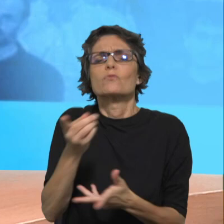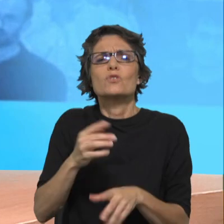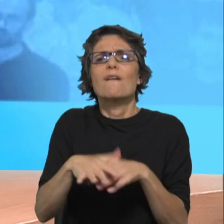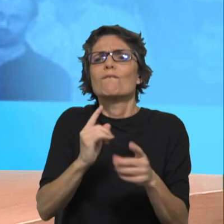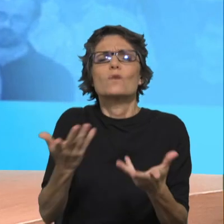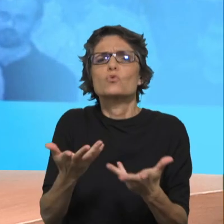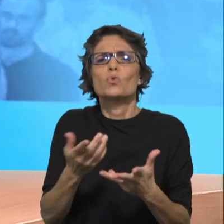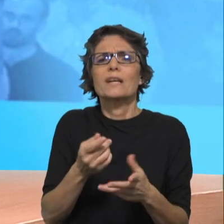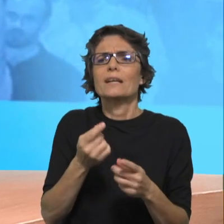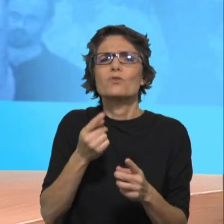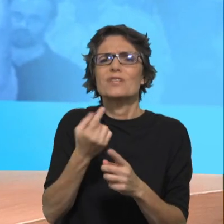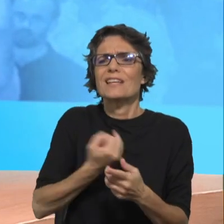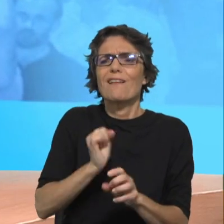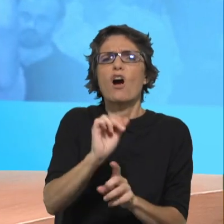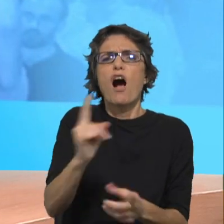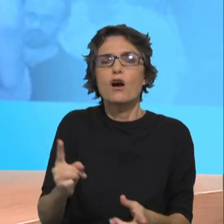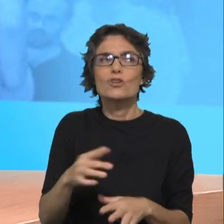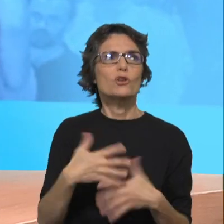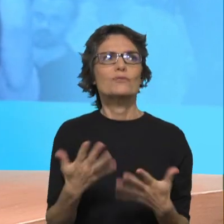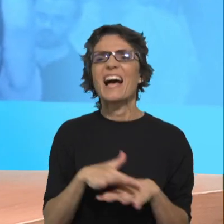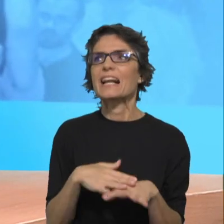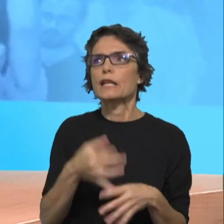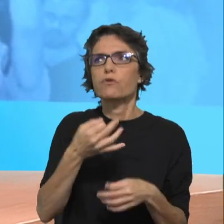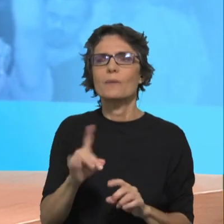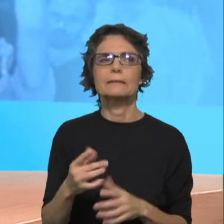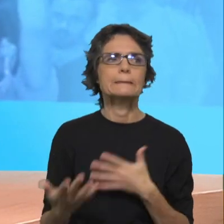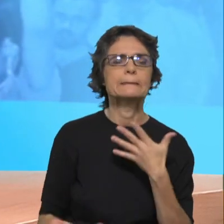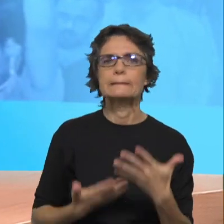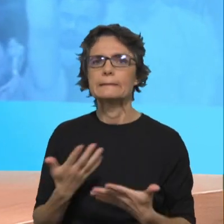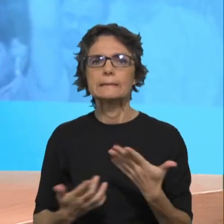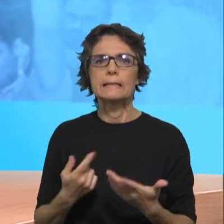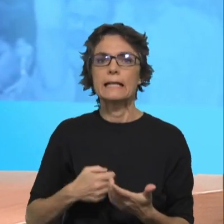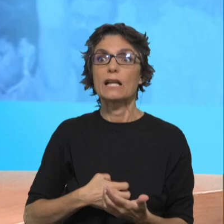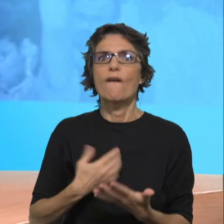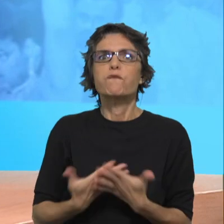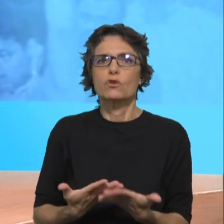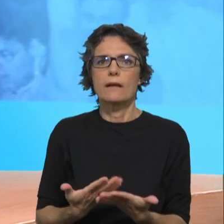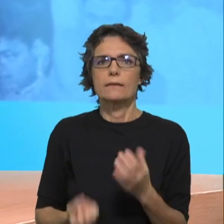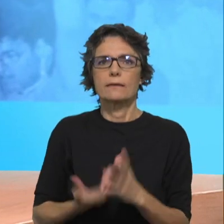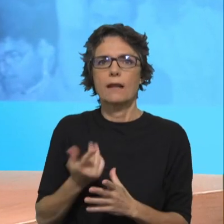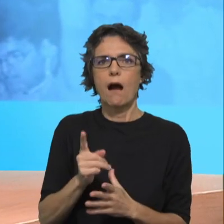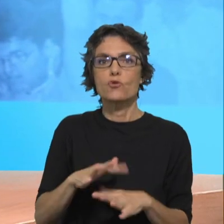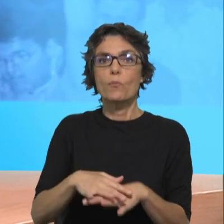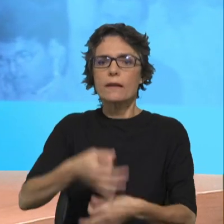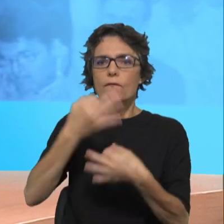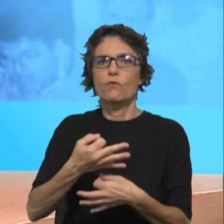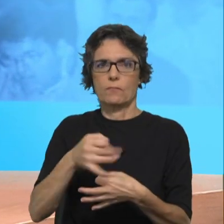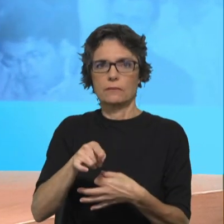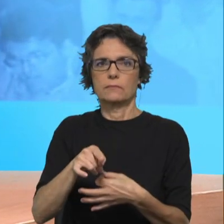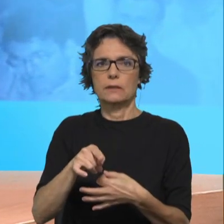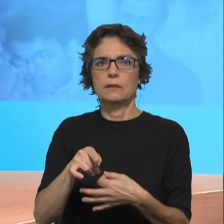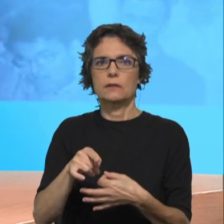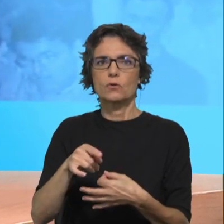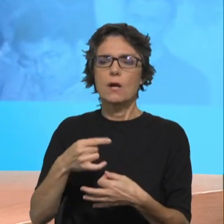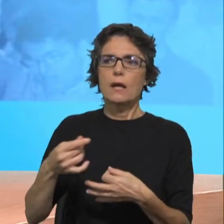são, fomos caindo na conta que éramos uma rede informal, sem... E então surgiu a ideia de, depois de falarmos com todos, em